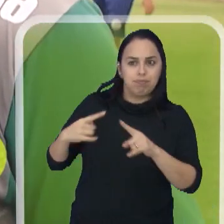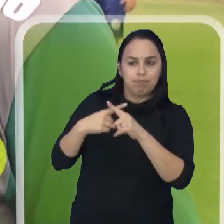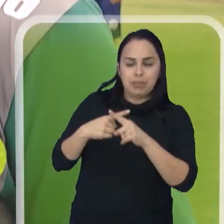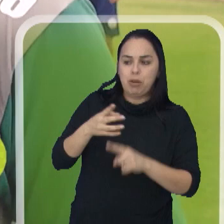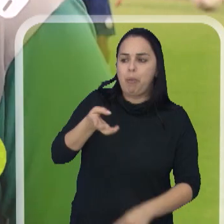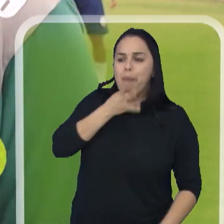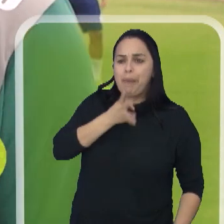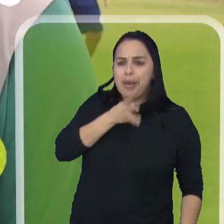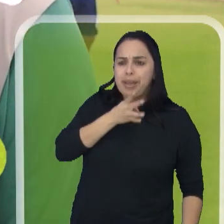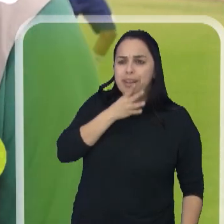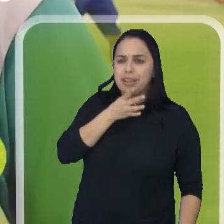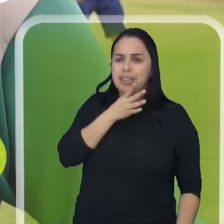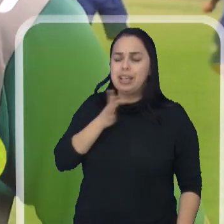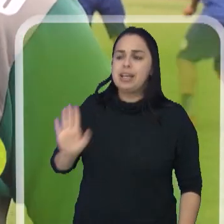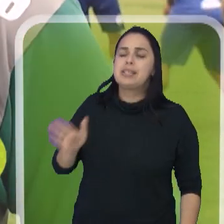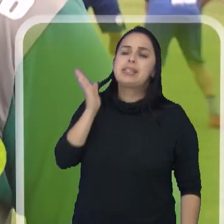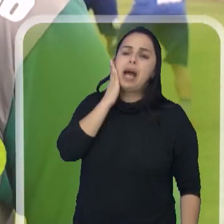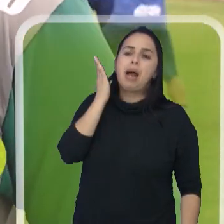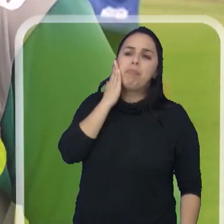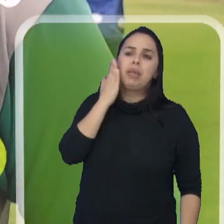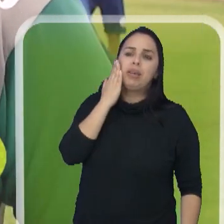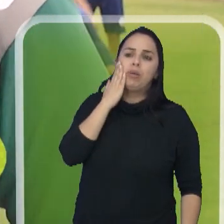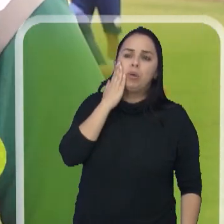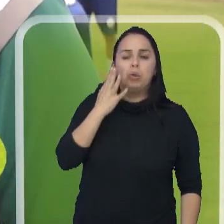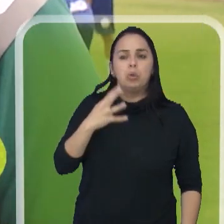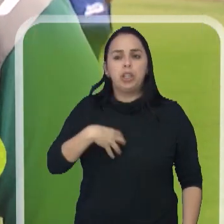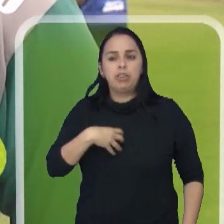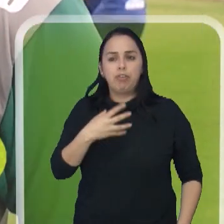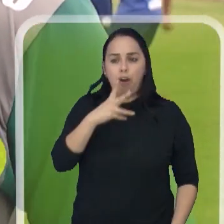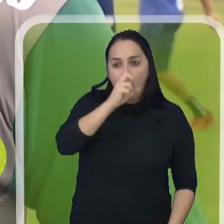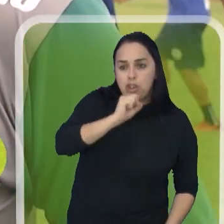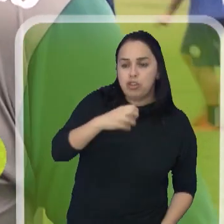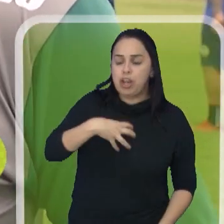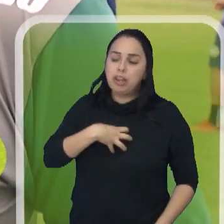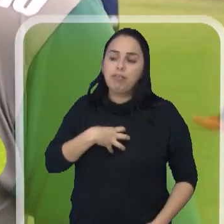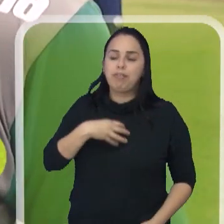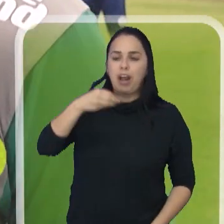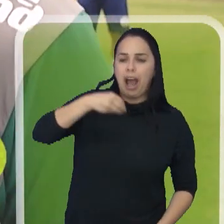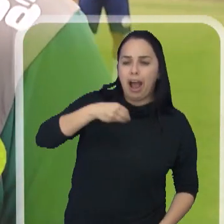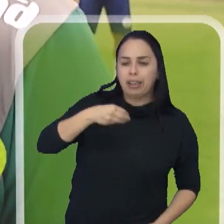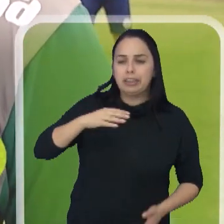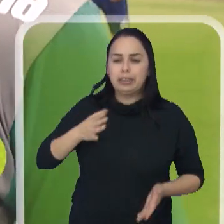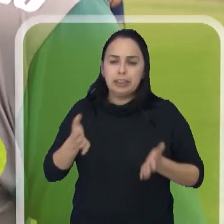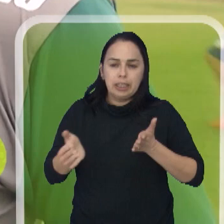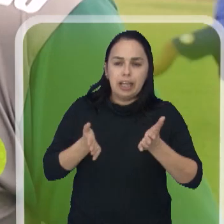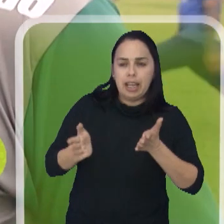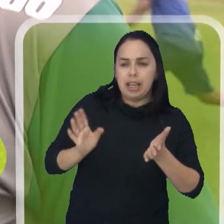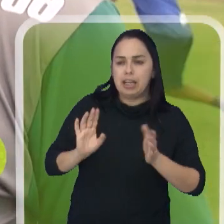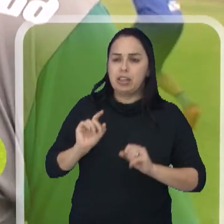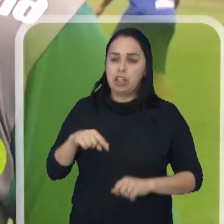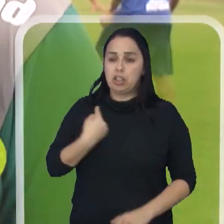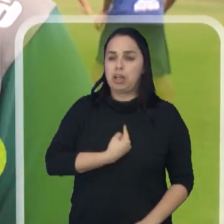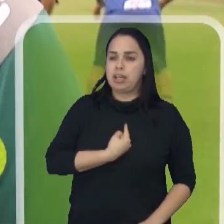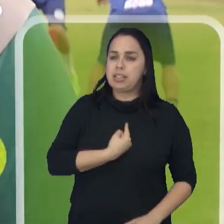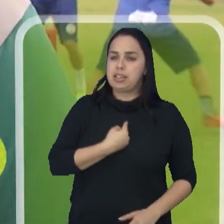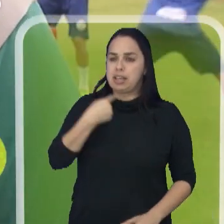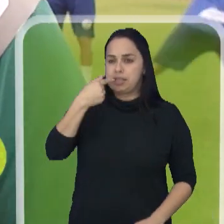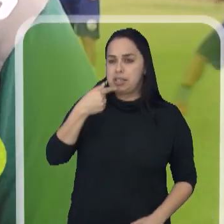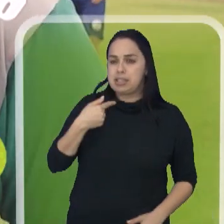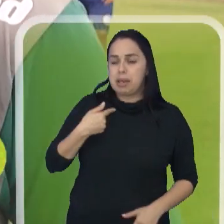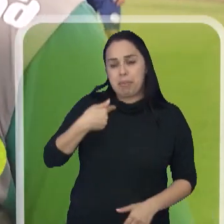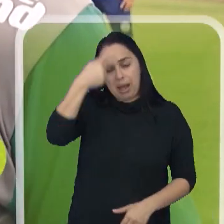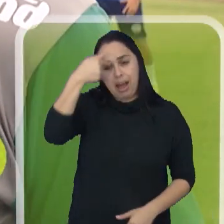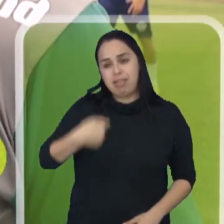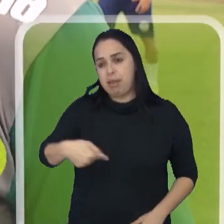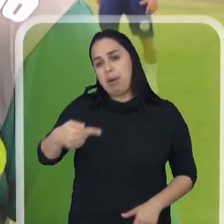vai ficar, sabe os pontos fortes, pontos fracos. E a gente também sabe como explorá-los, né? Trabalha a semana para explorar. Então é o que a